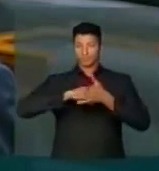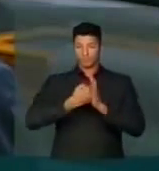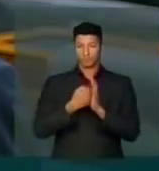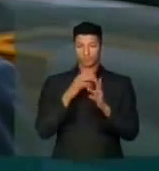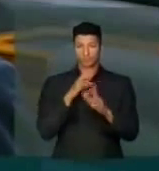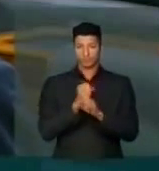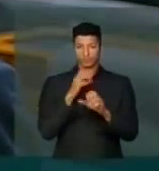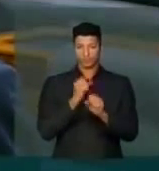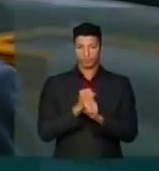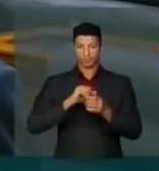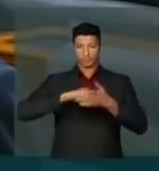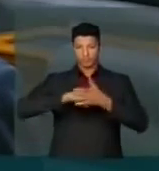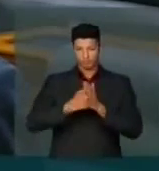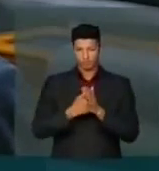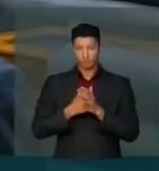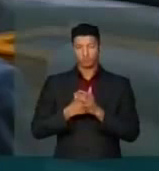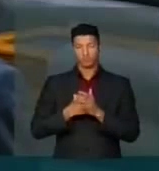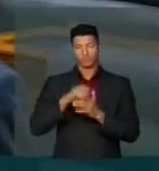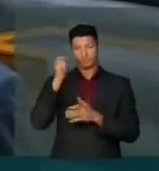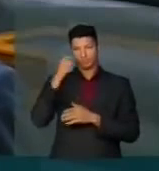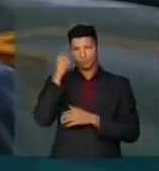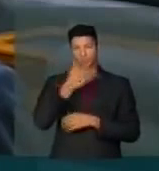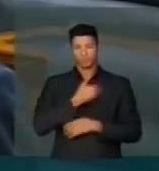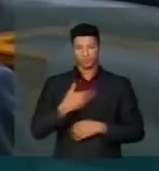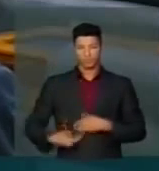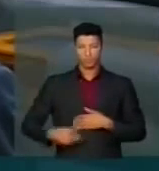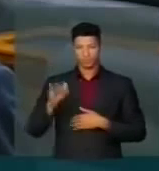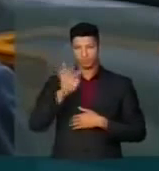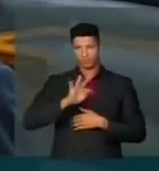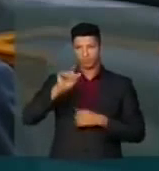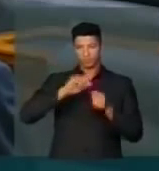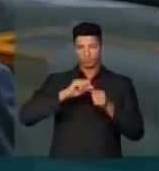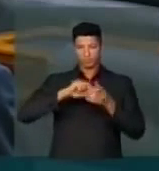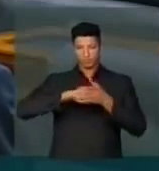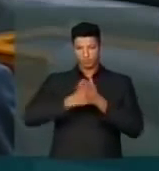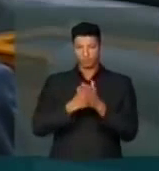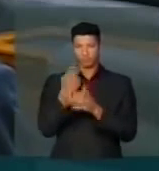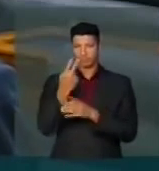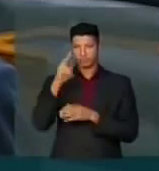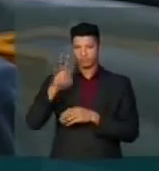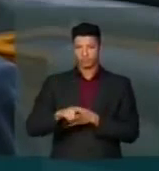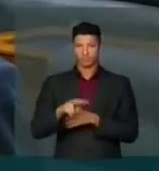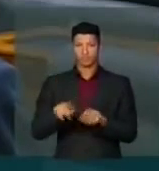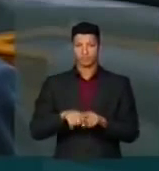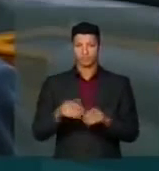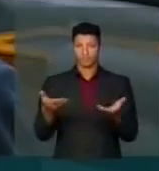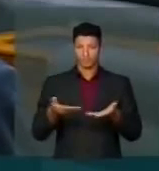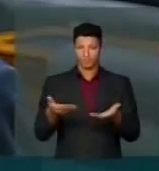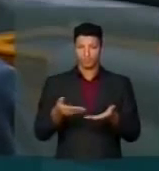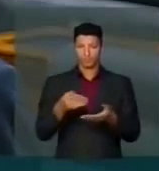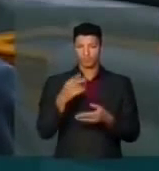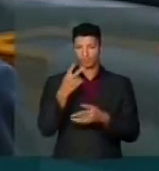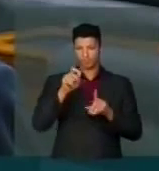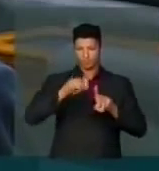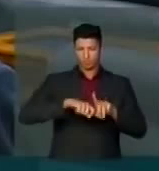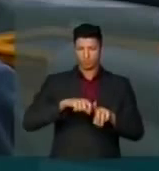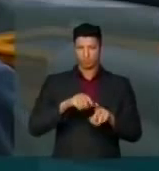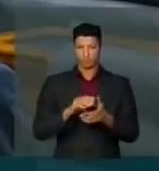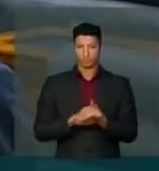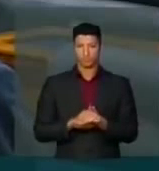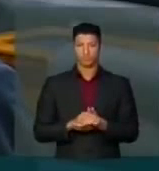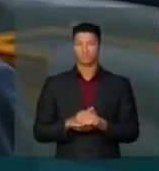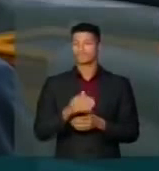das contas. Bloquear as contas do Rio Grande, o governo federal fez esse bloqueio pela segunda vez, agora em 2 meses,